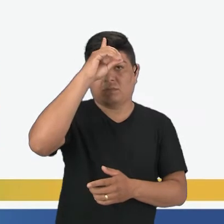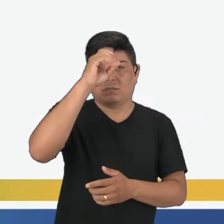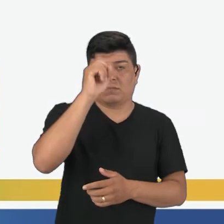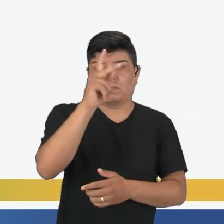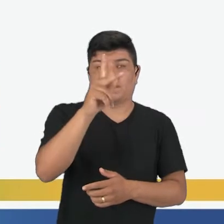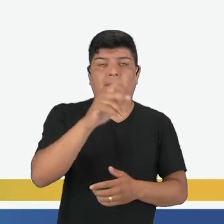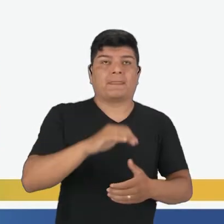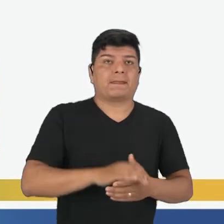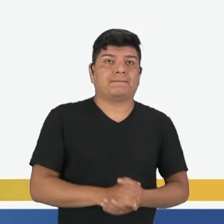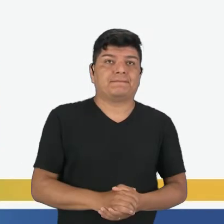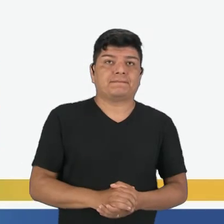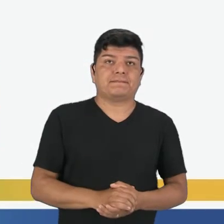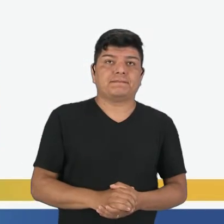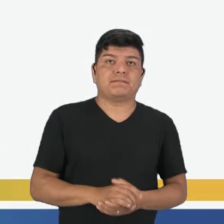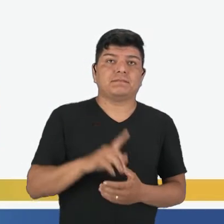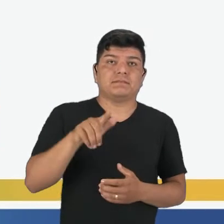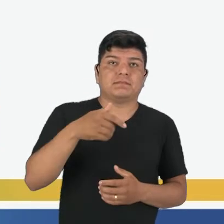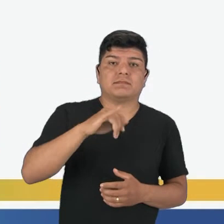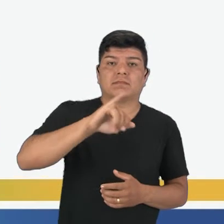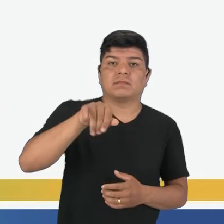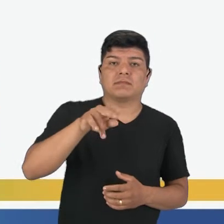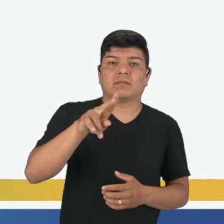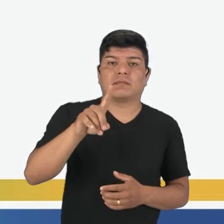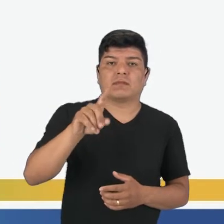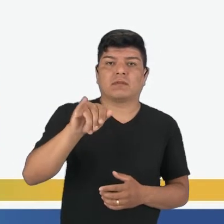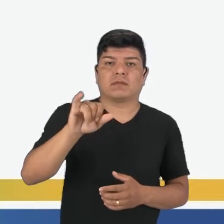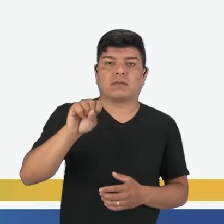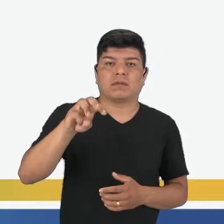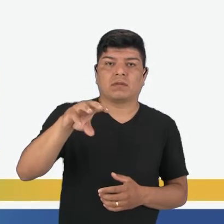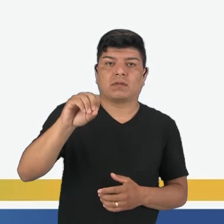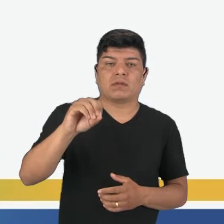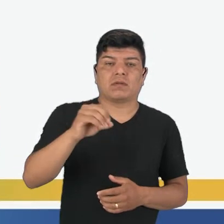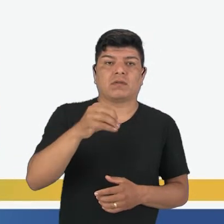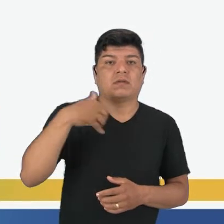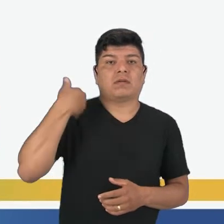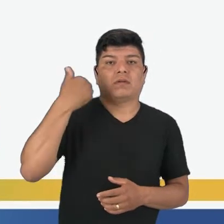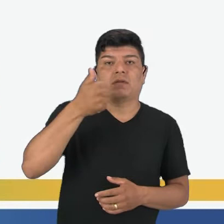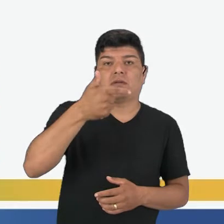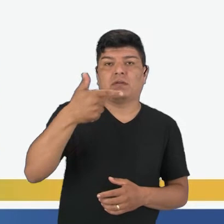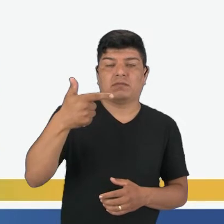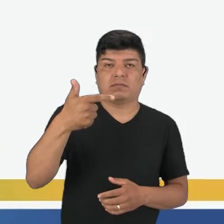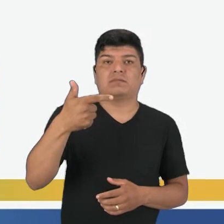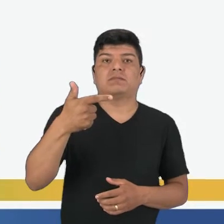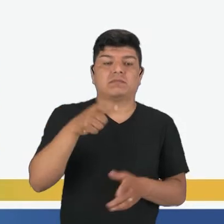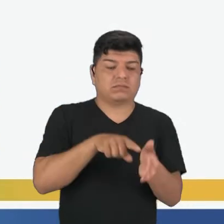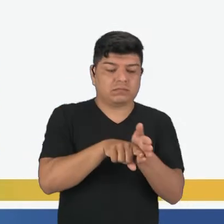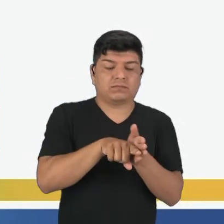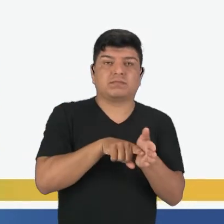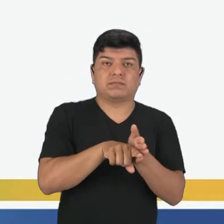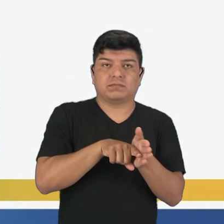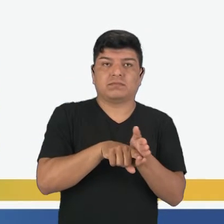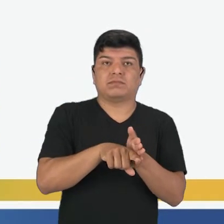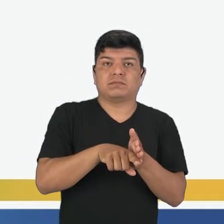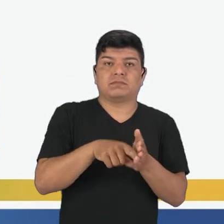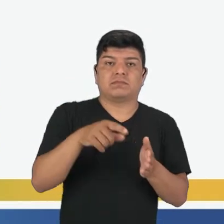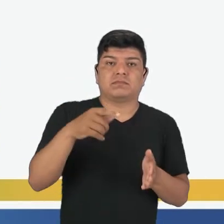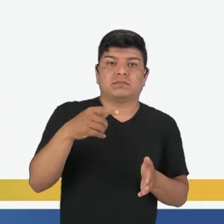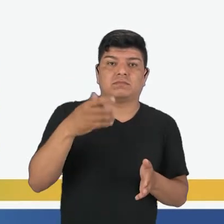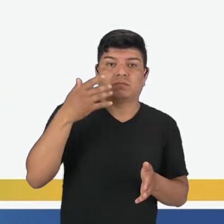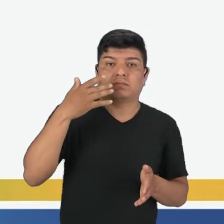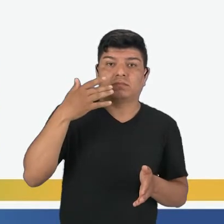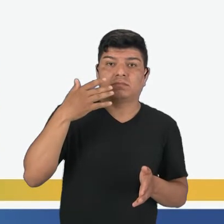ok? No judaísmo também tem, aos 12 anos, se eu não me engano, Pesquise sobre isso. O